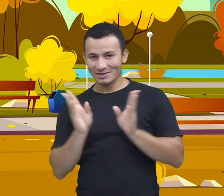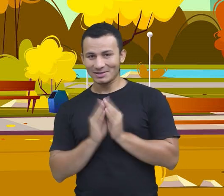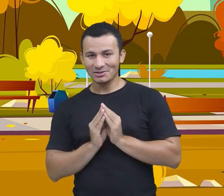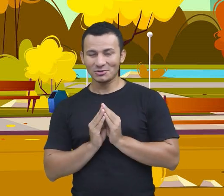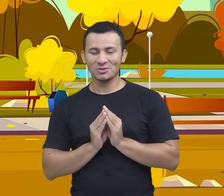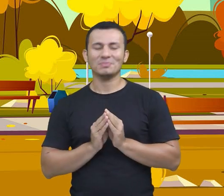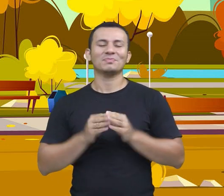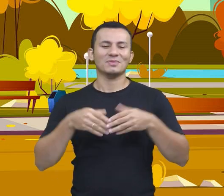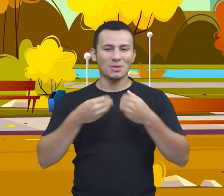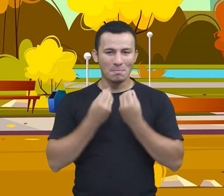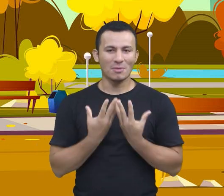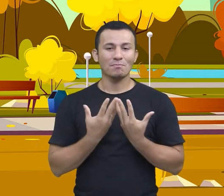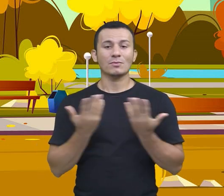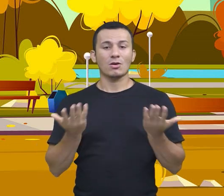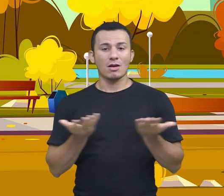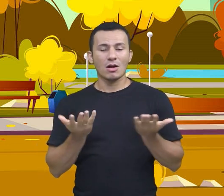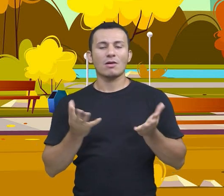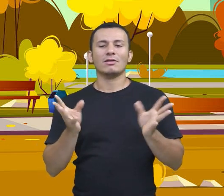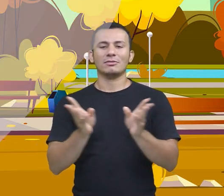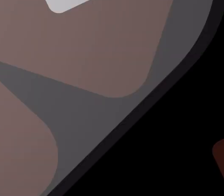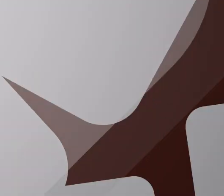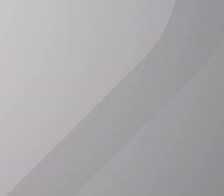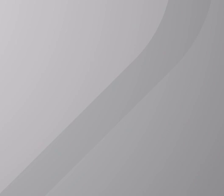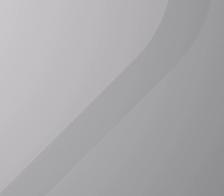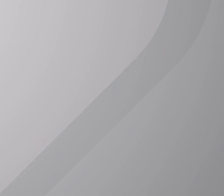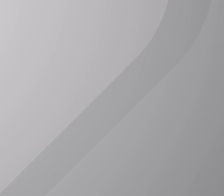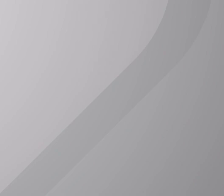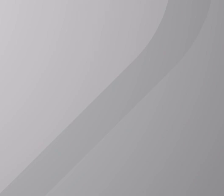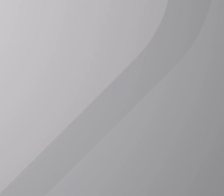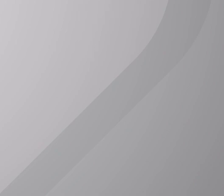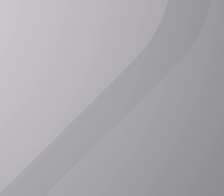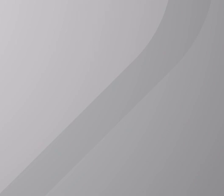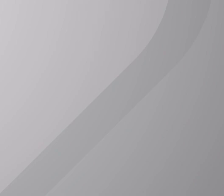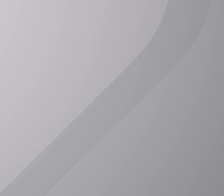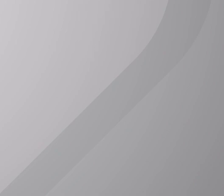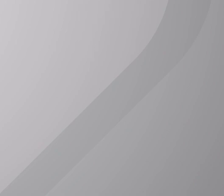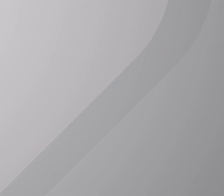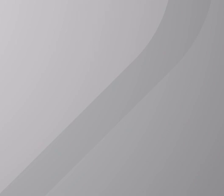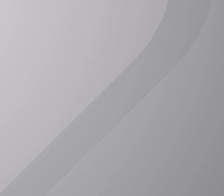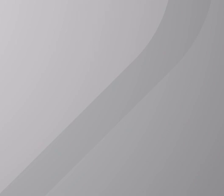bom! Então, considerações finais.